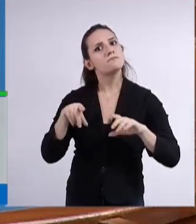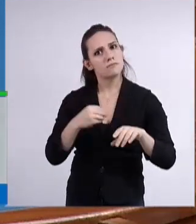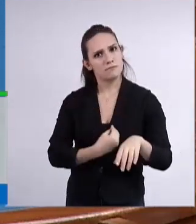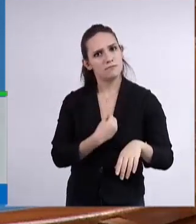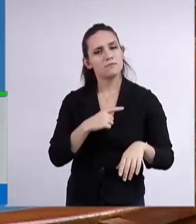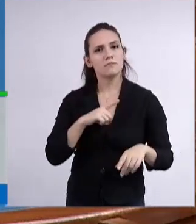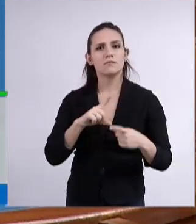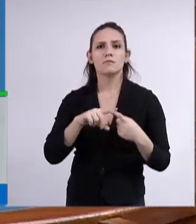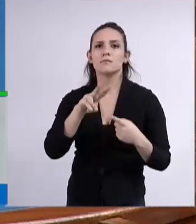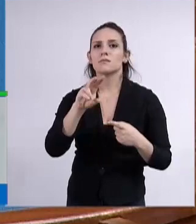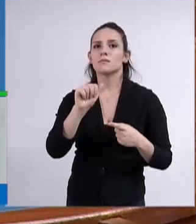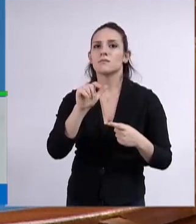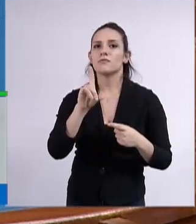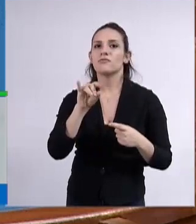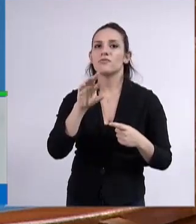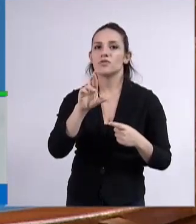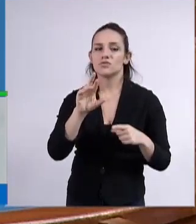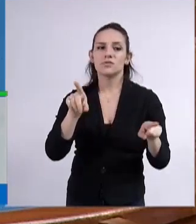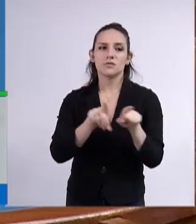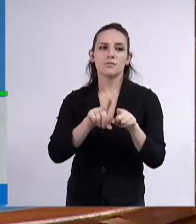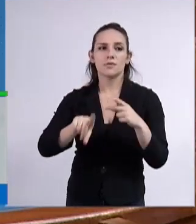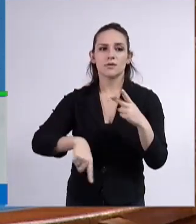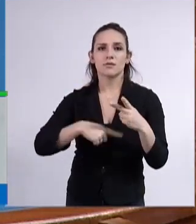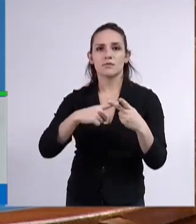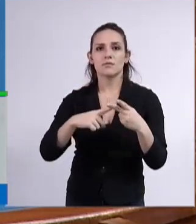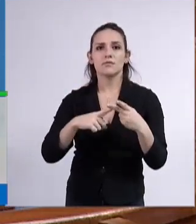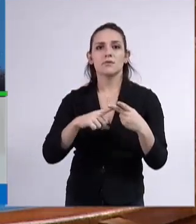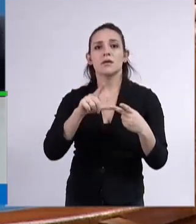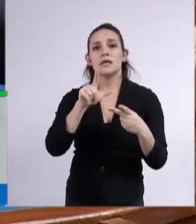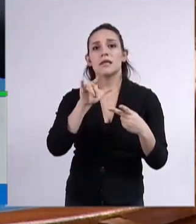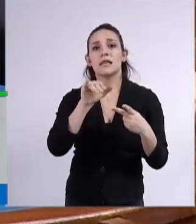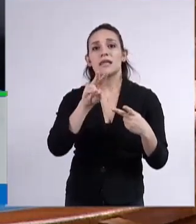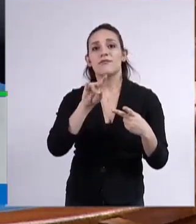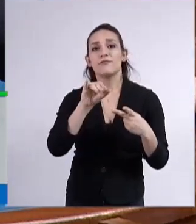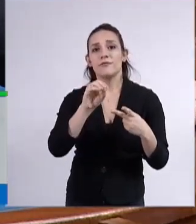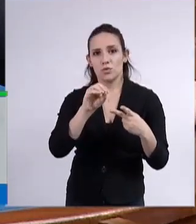Valdir Gomes e pelo doutor Lívio,